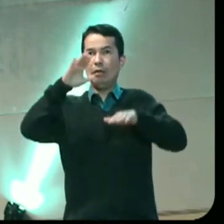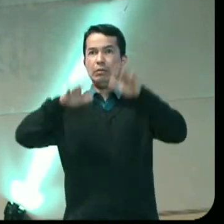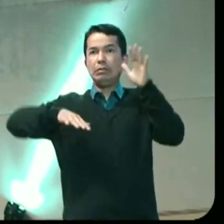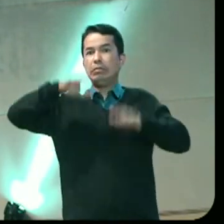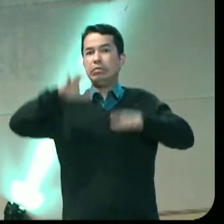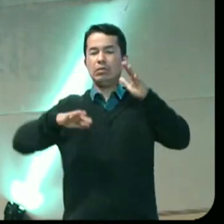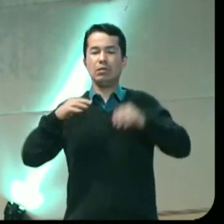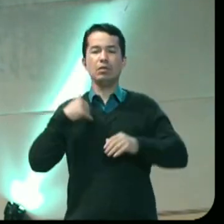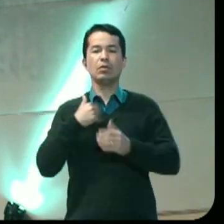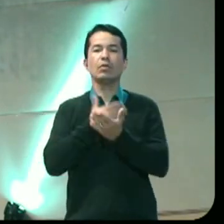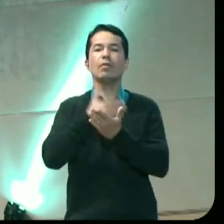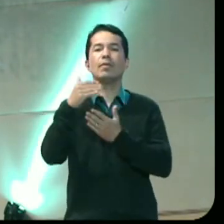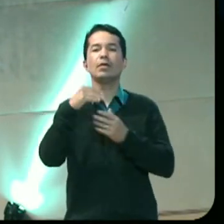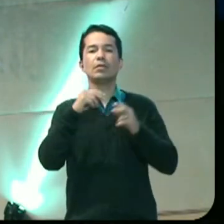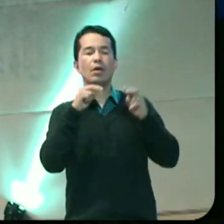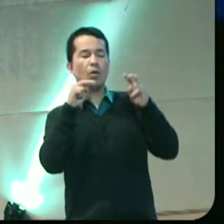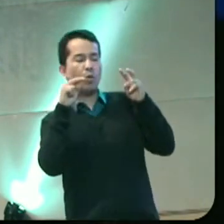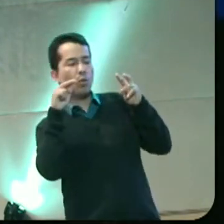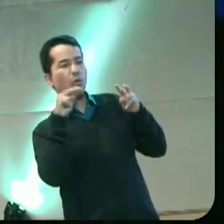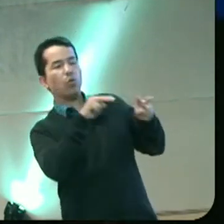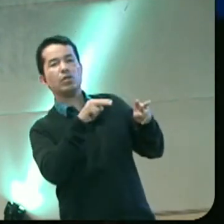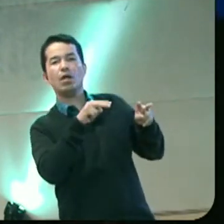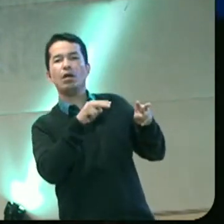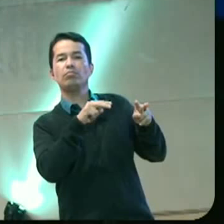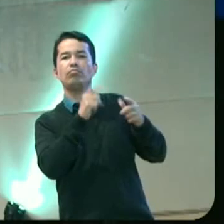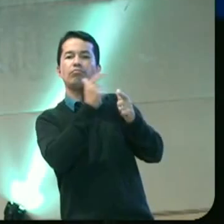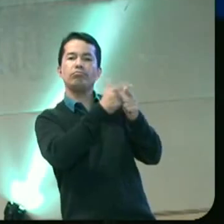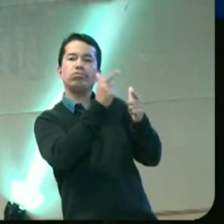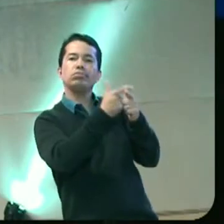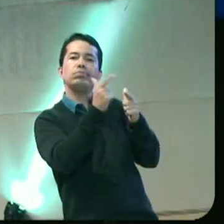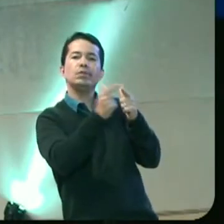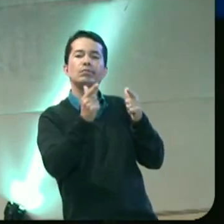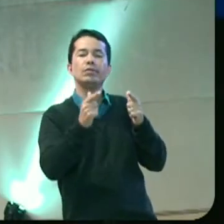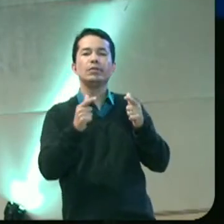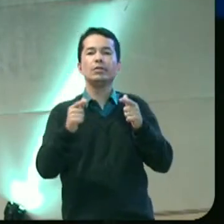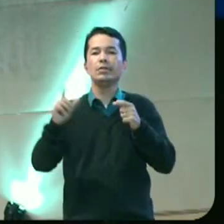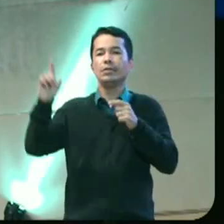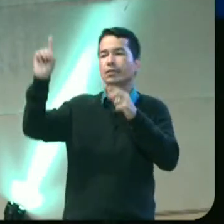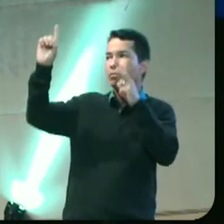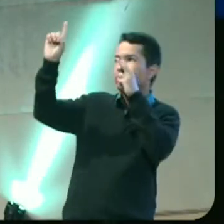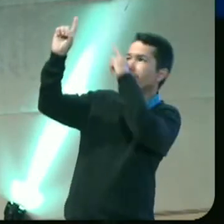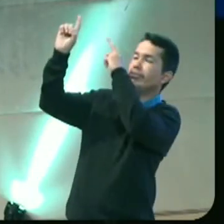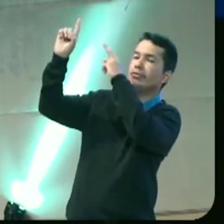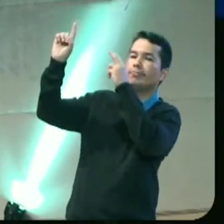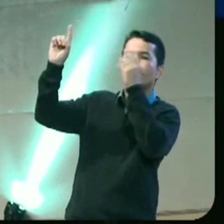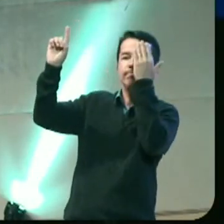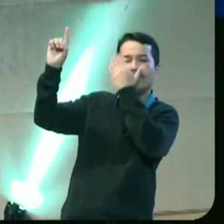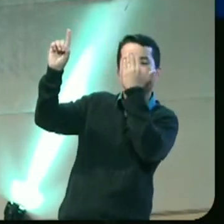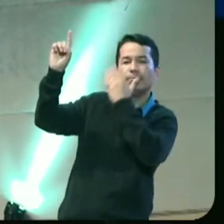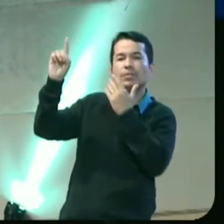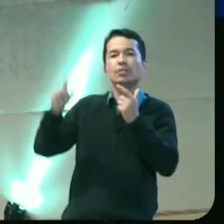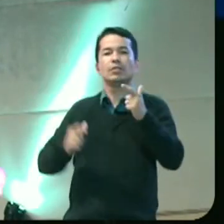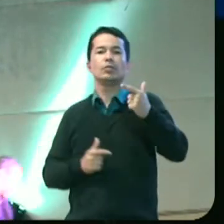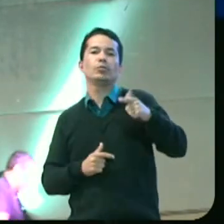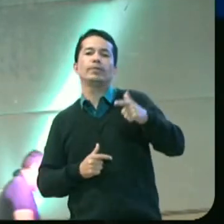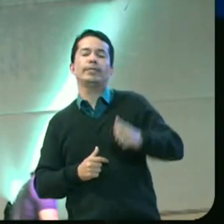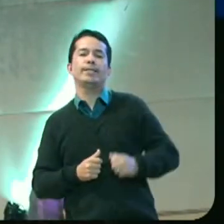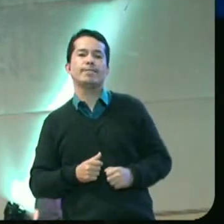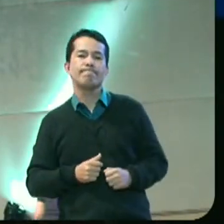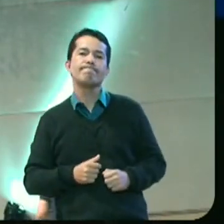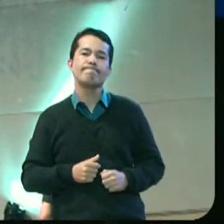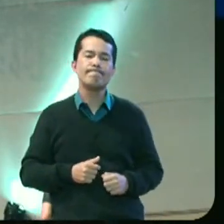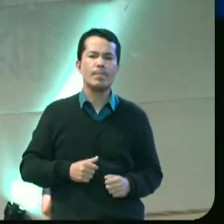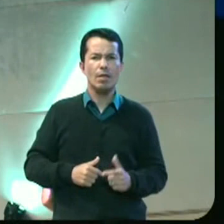foco para as ondas do que para Jesus. E não há problema em a gente ouvir, a gente ver